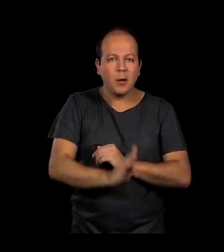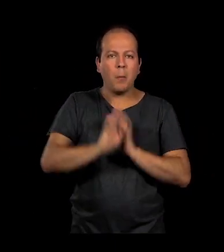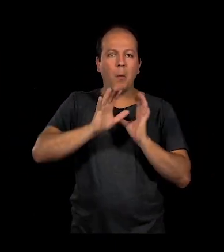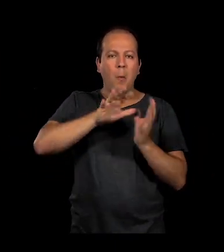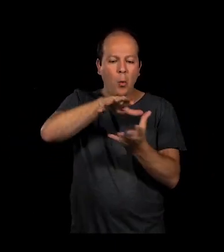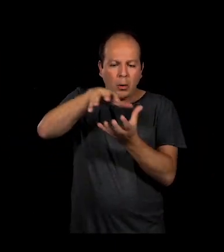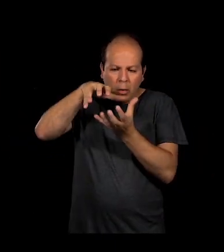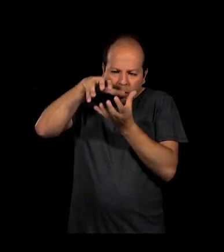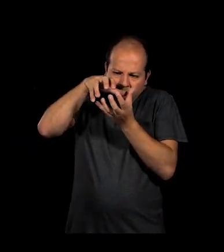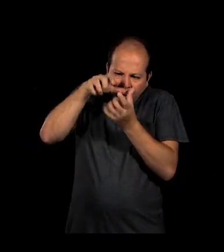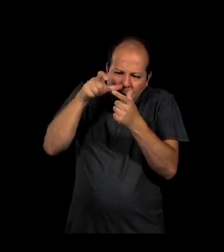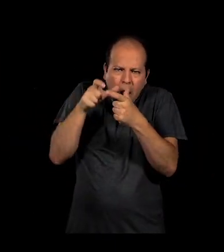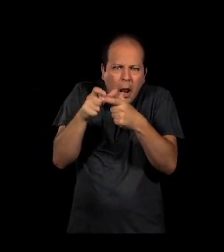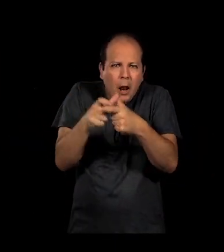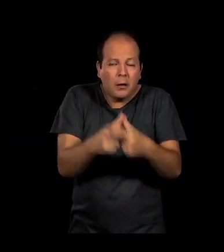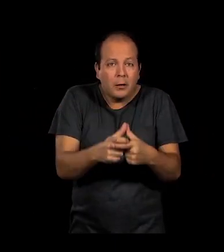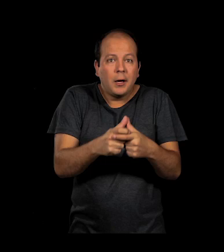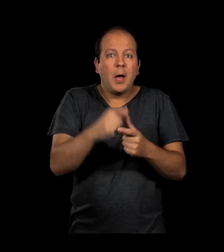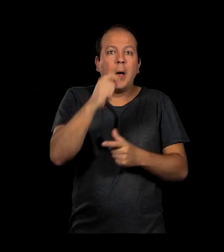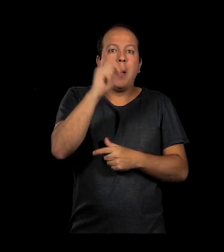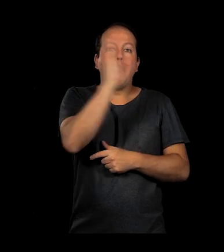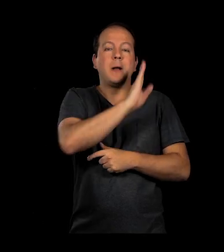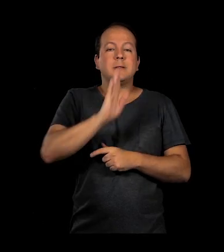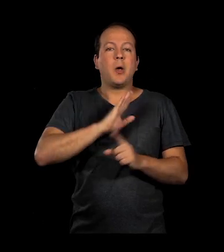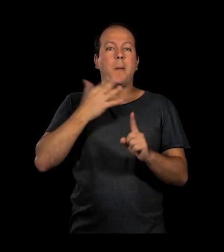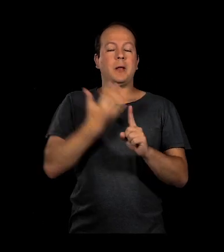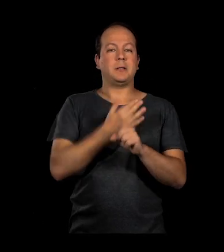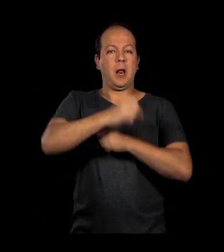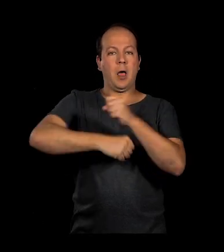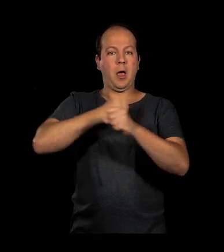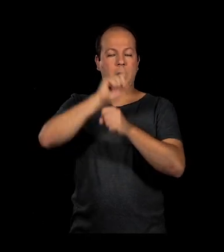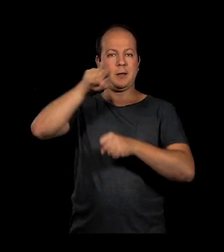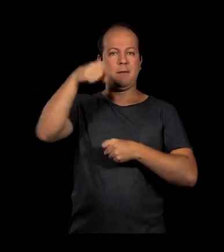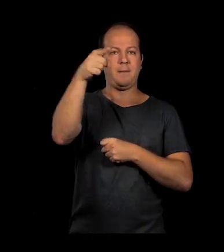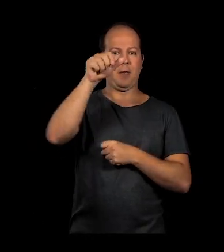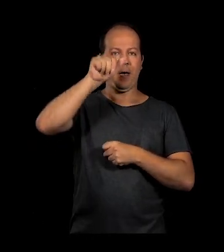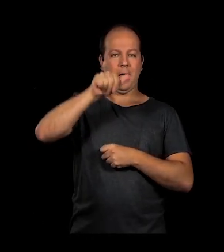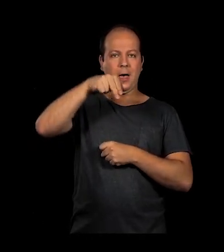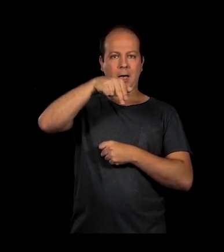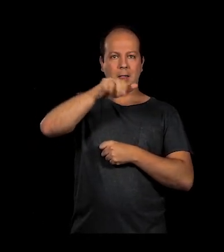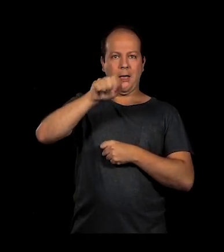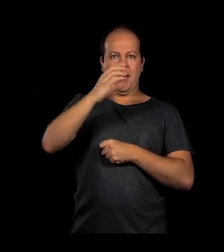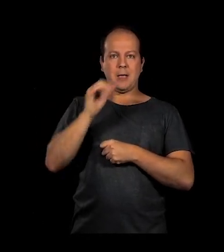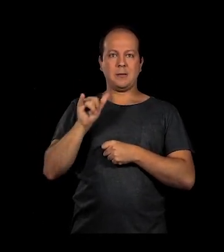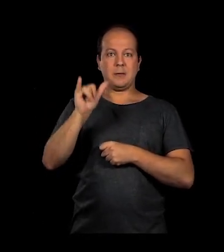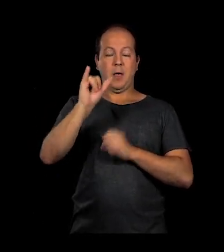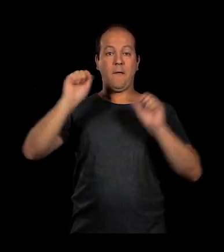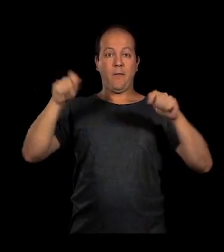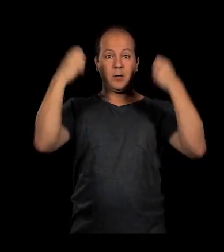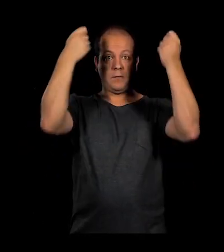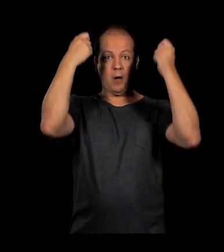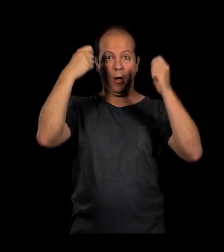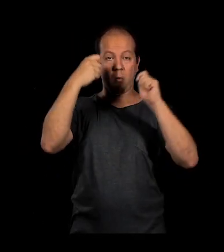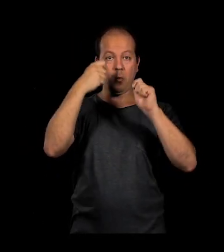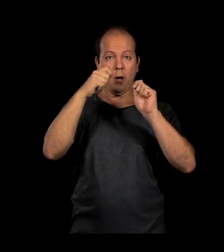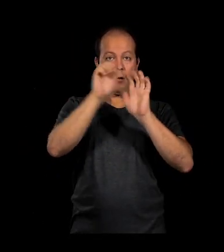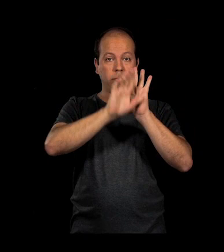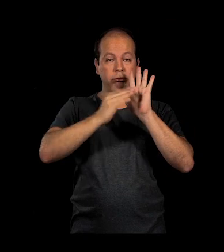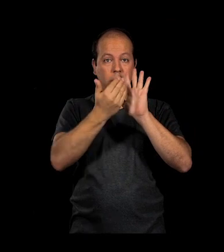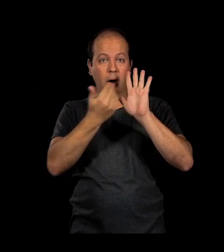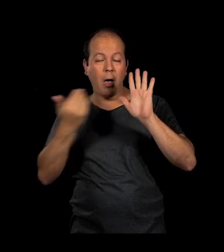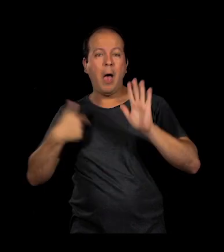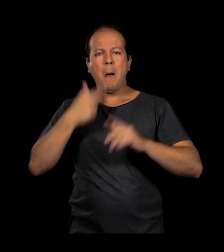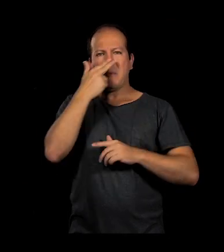não são o brasil é o país homenageado ano que vem é esse o maior festival de animação do mundo porque por essa